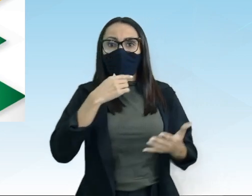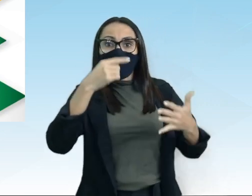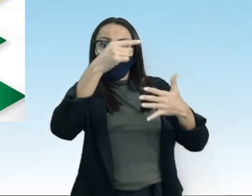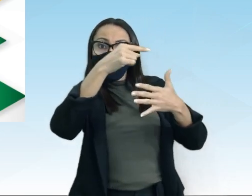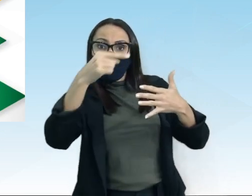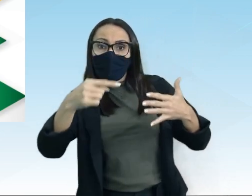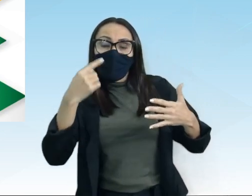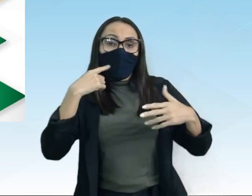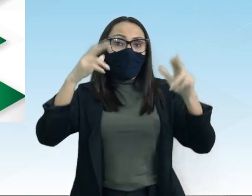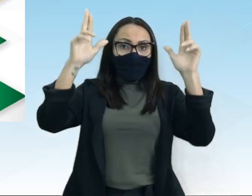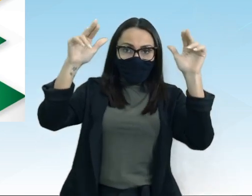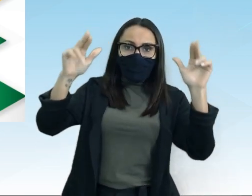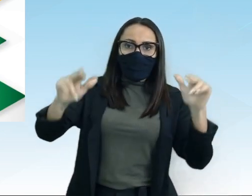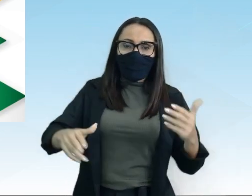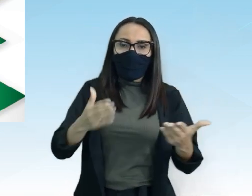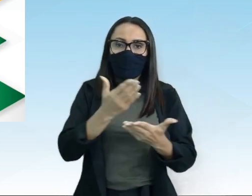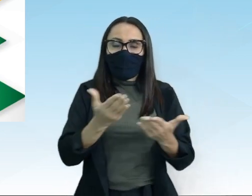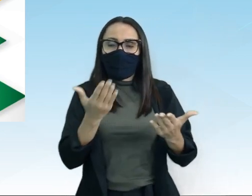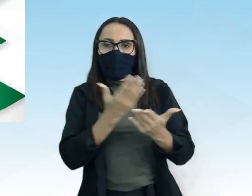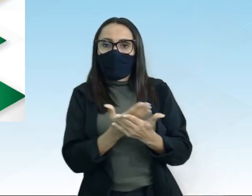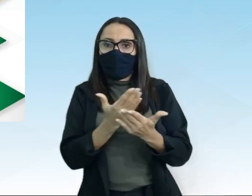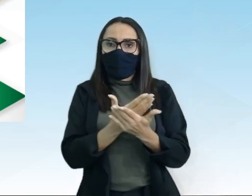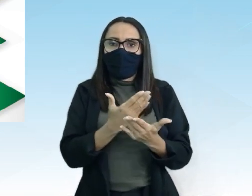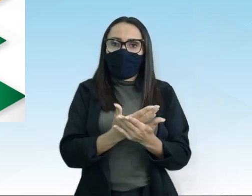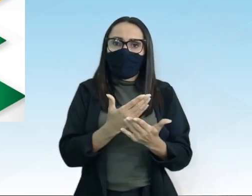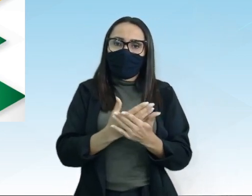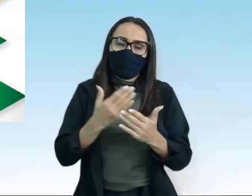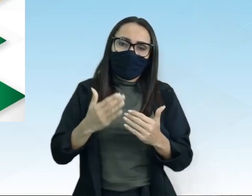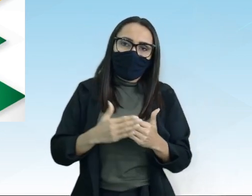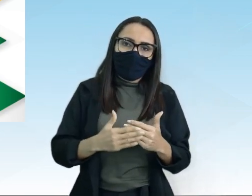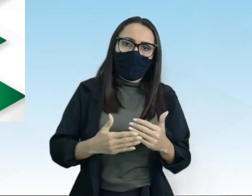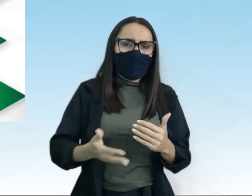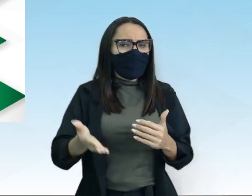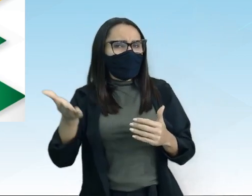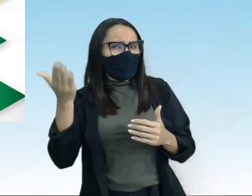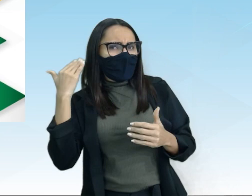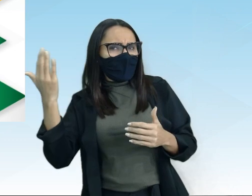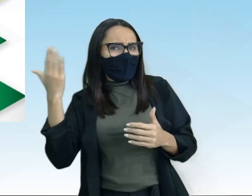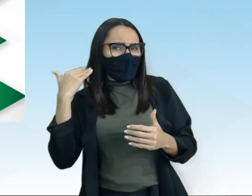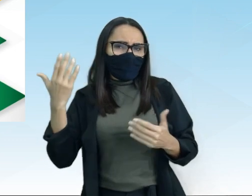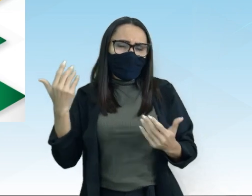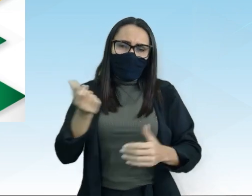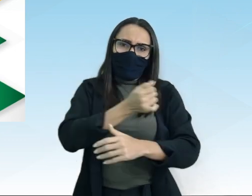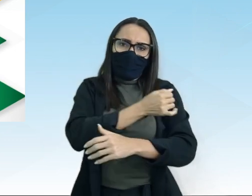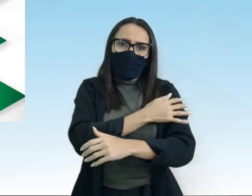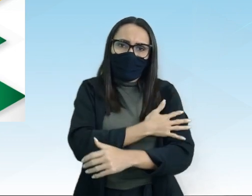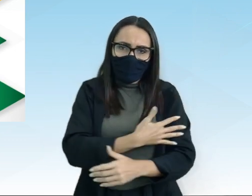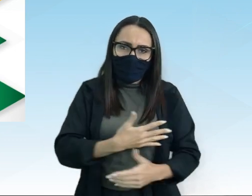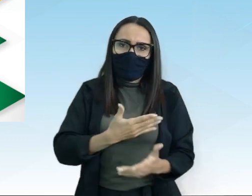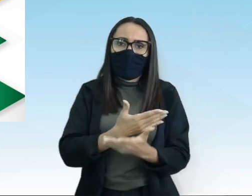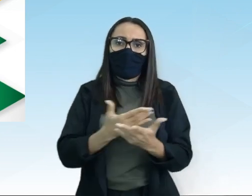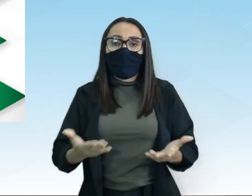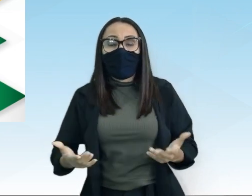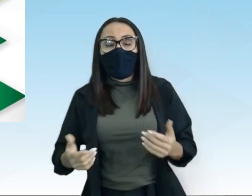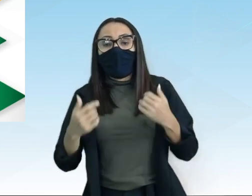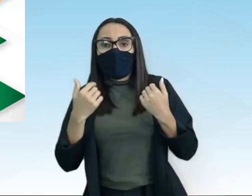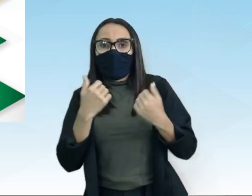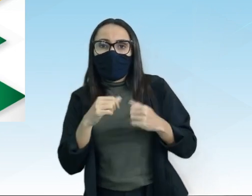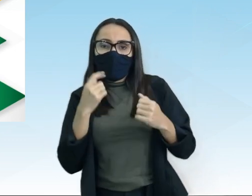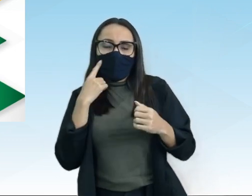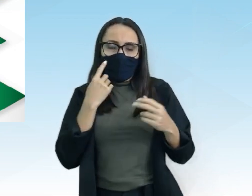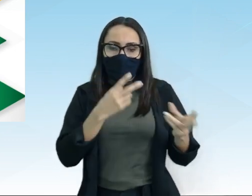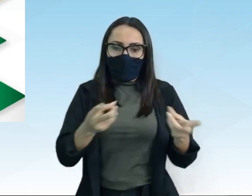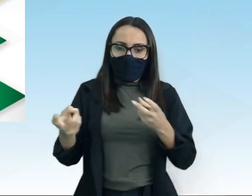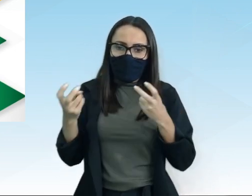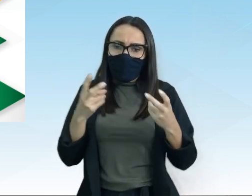aquele assunto que vocês estudam desde das séries iniciais, a pontuação tem muito a ver com o